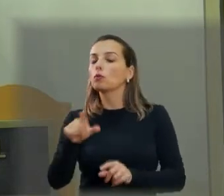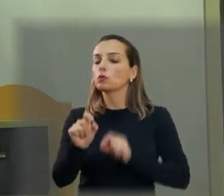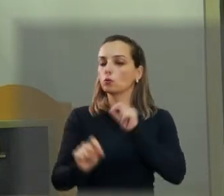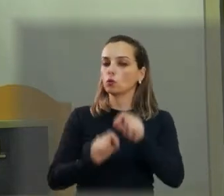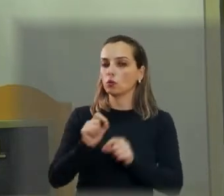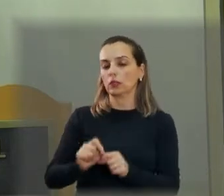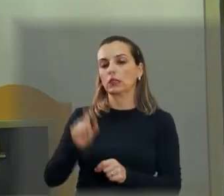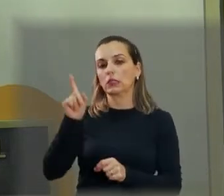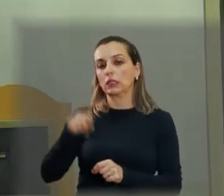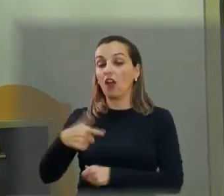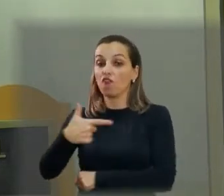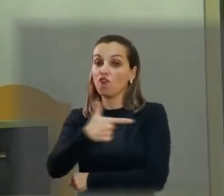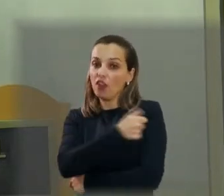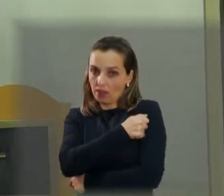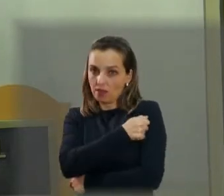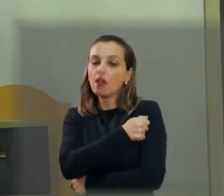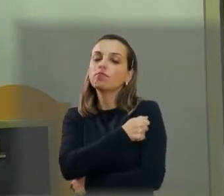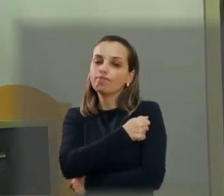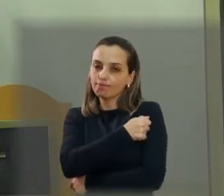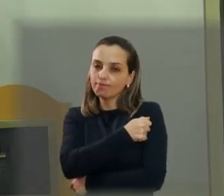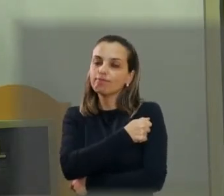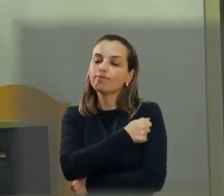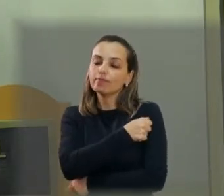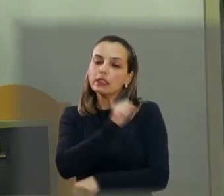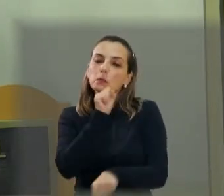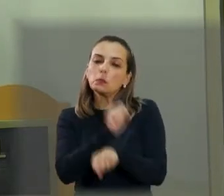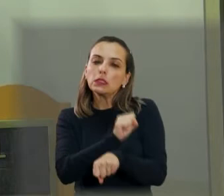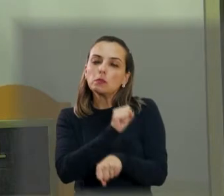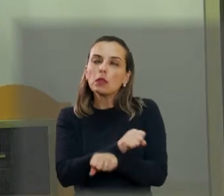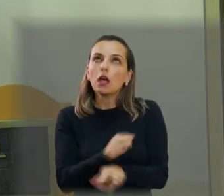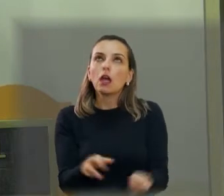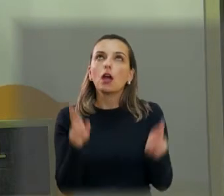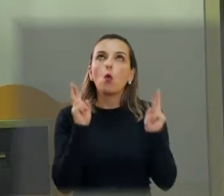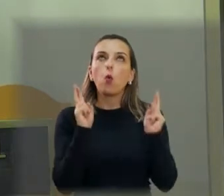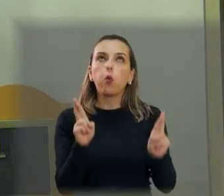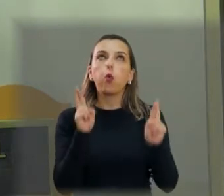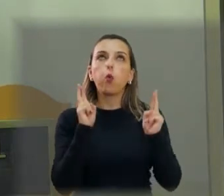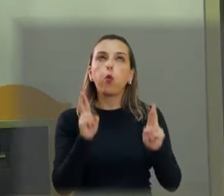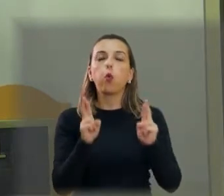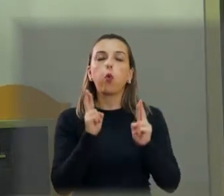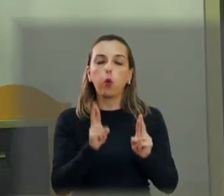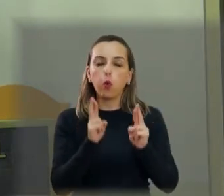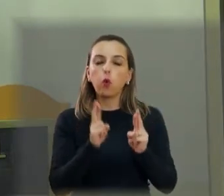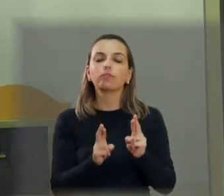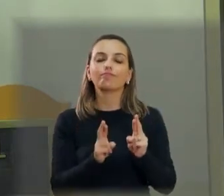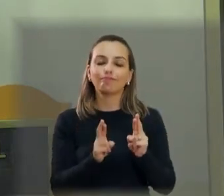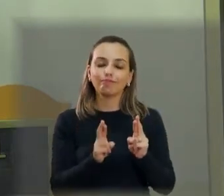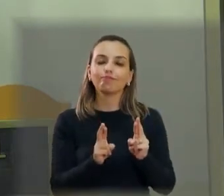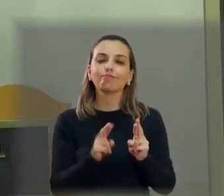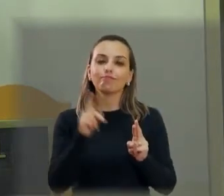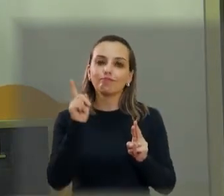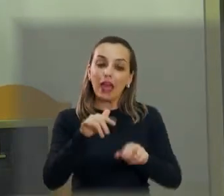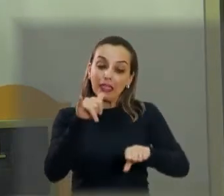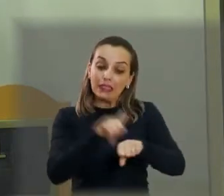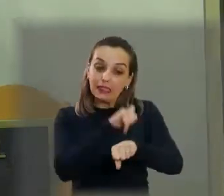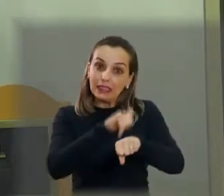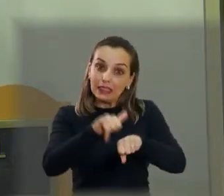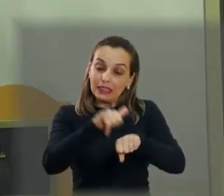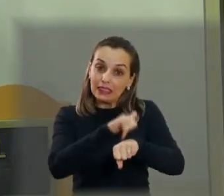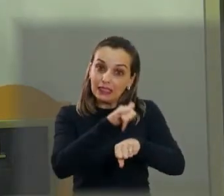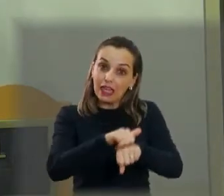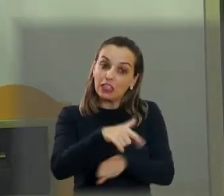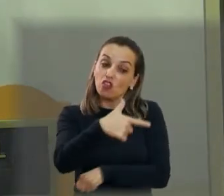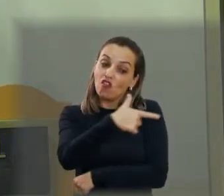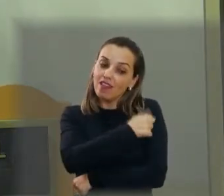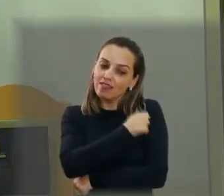era em relação à vacina. Essa expectativa continua acesa. Lembrando que a estratégia de vacina ela ainda